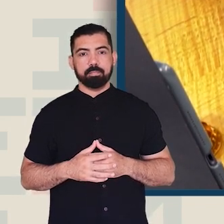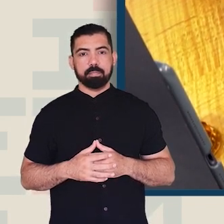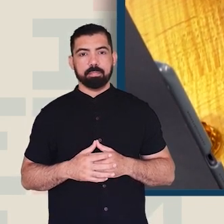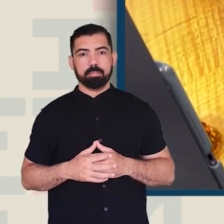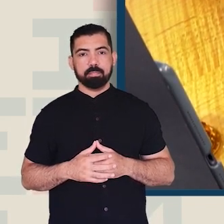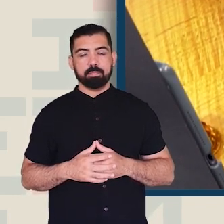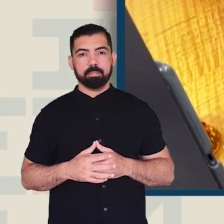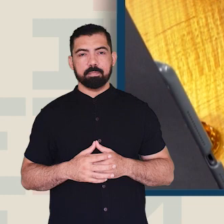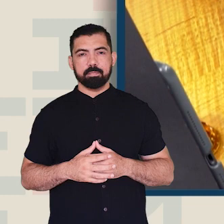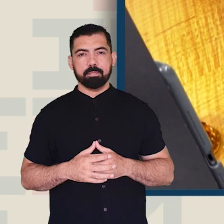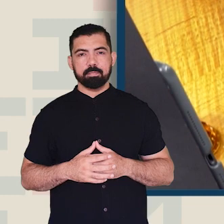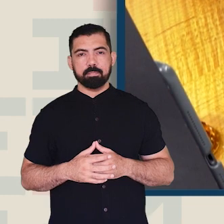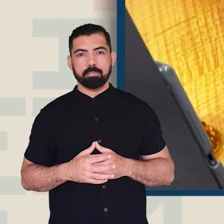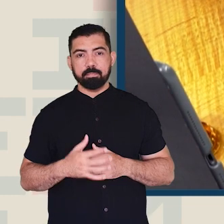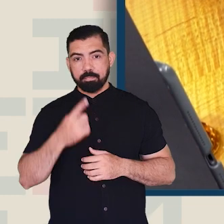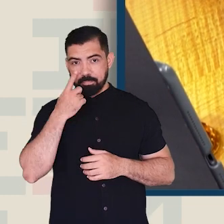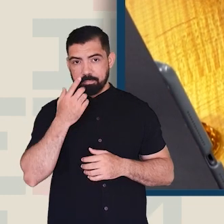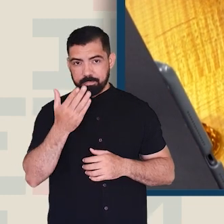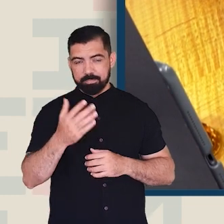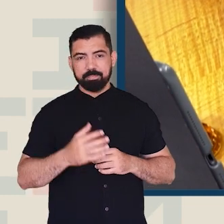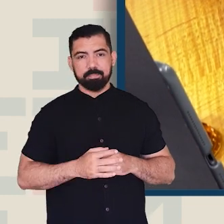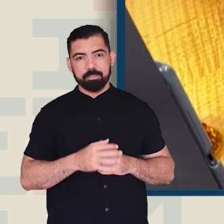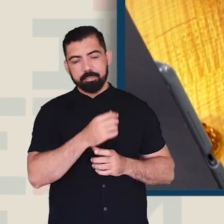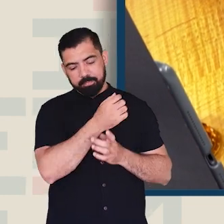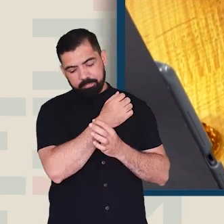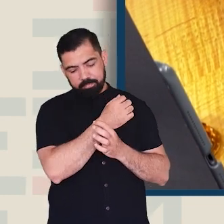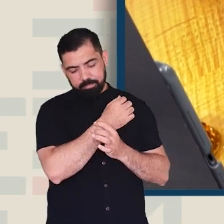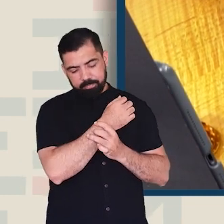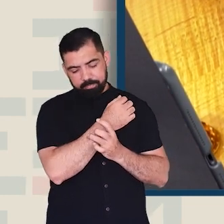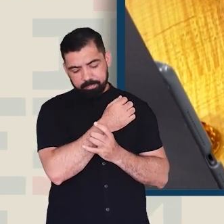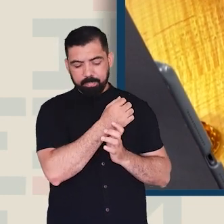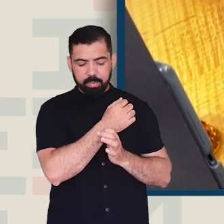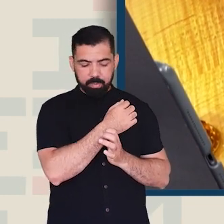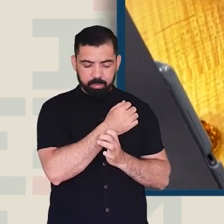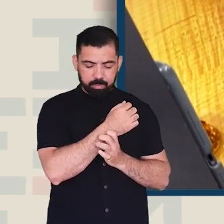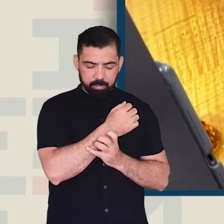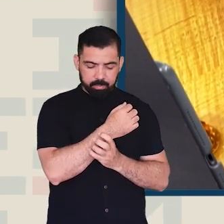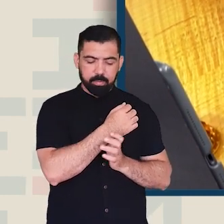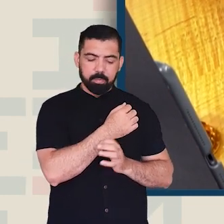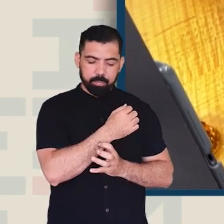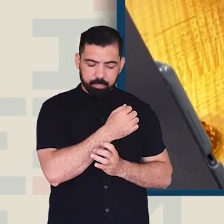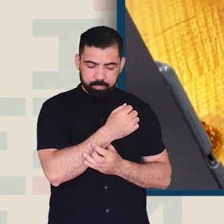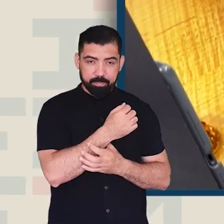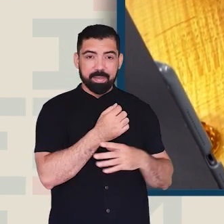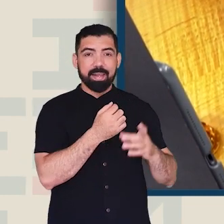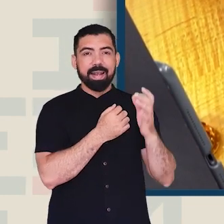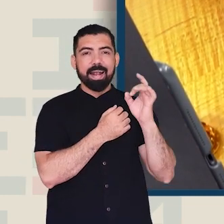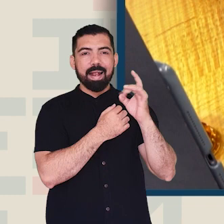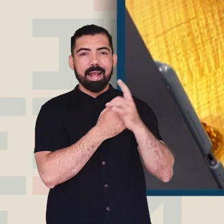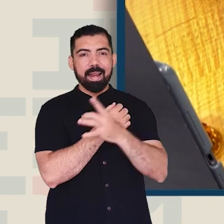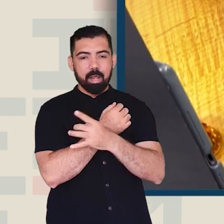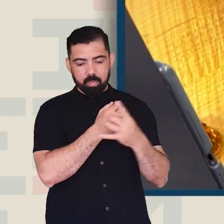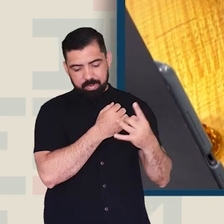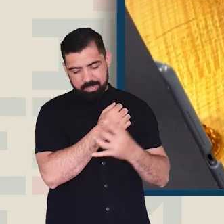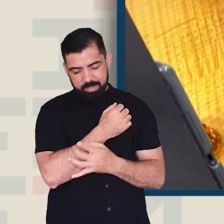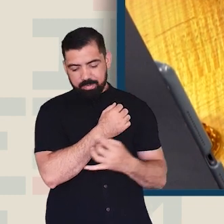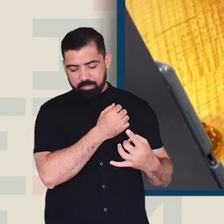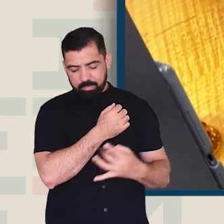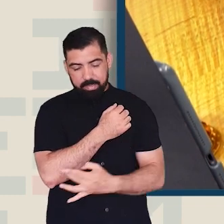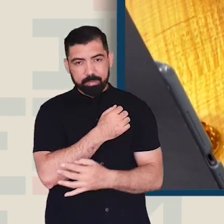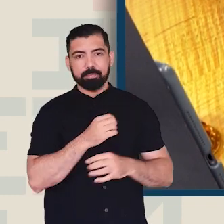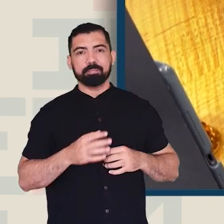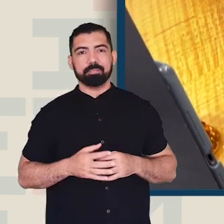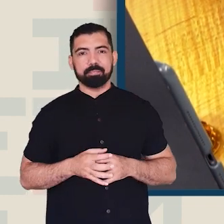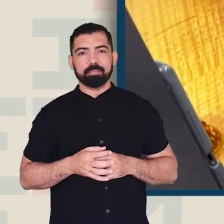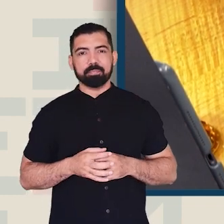Ré, Ré sustenido, Mi, Fá, Fá sustenido, Sol. Lá, Lá sustenido, Si, Dó, Dó sustenido, Ré, Mi,